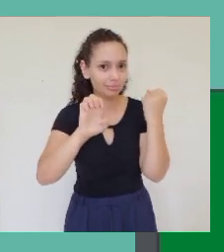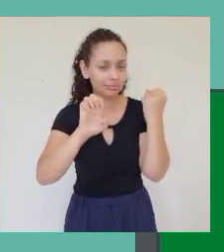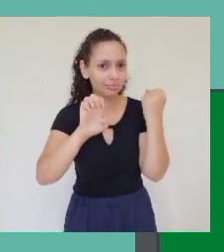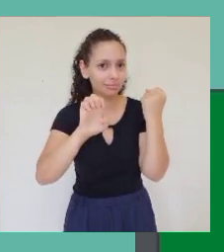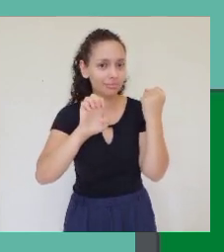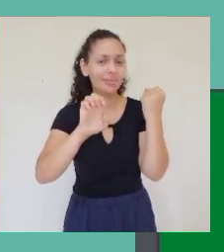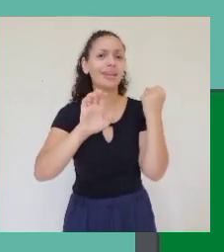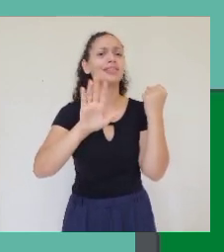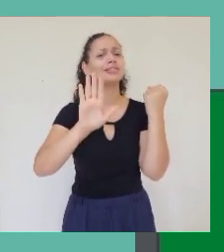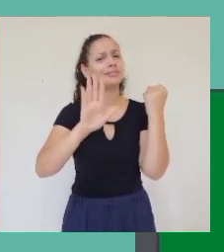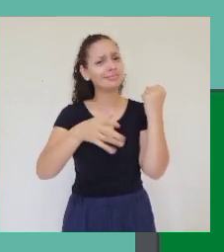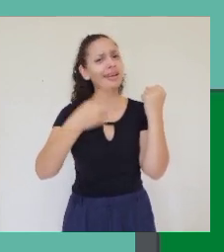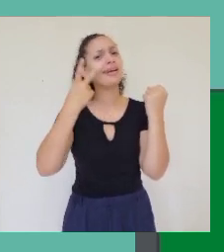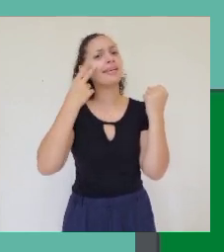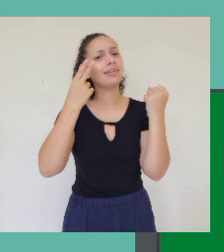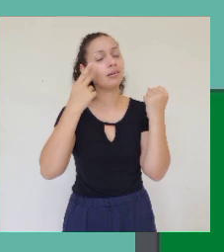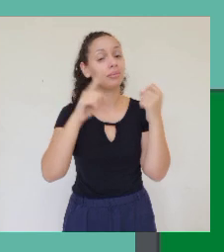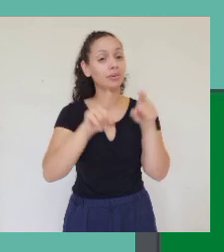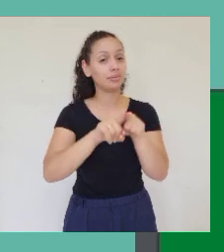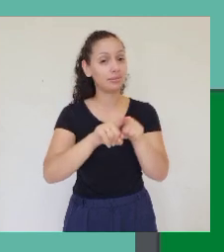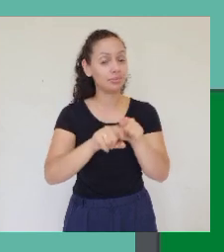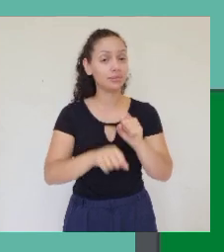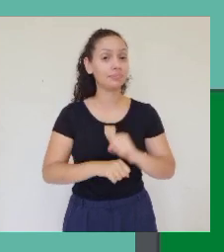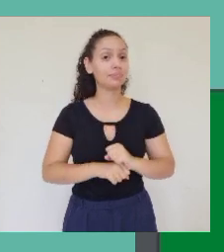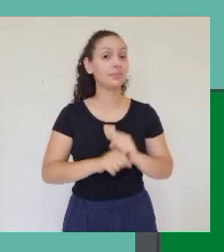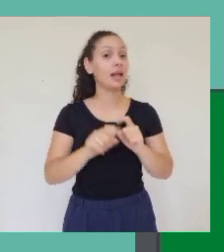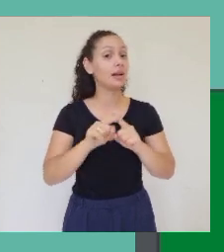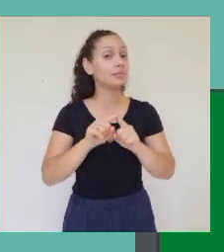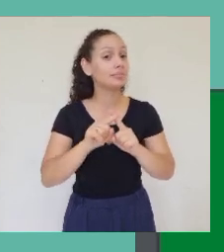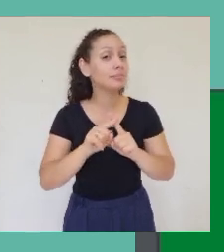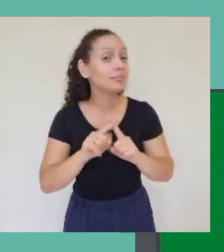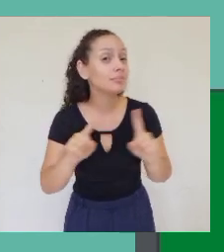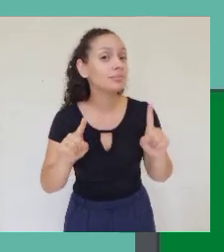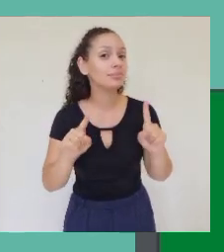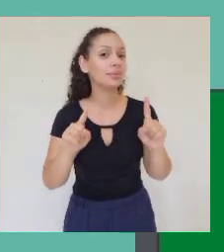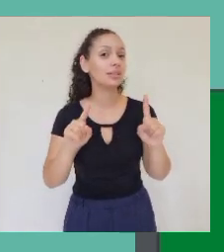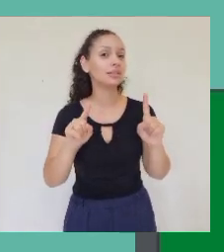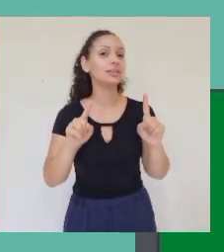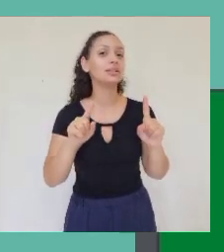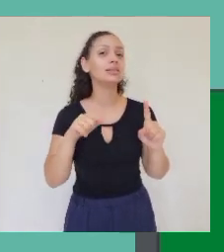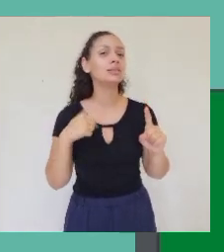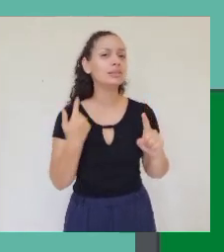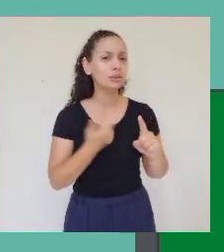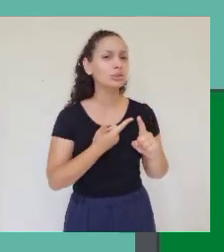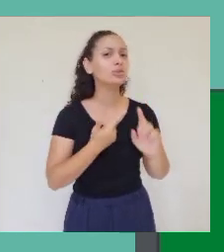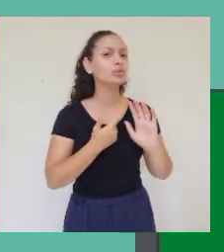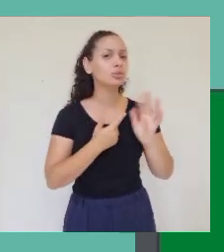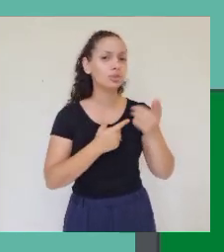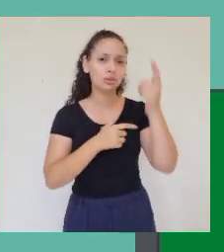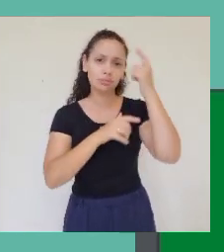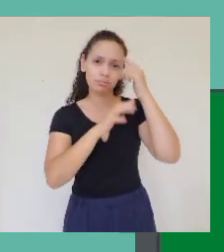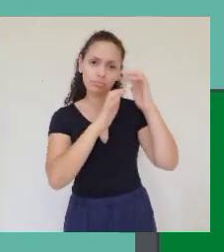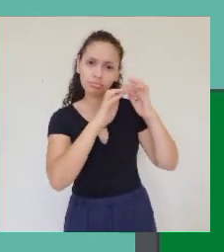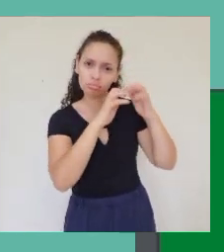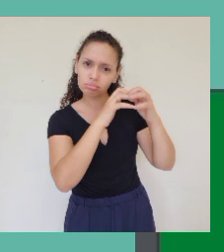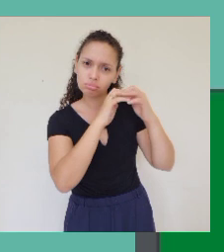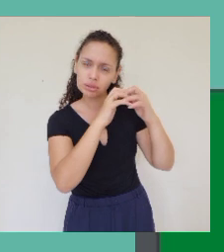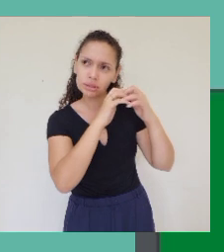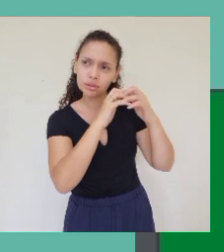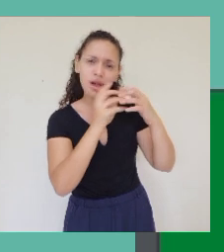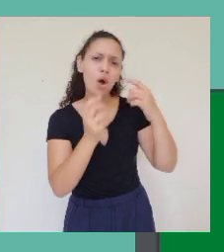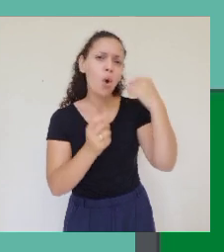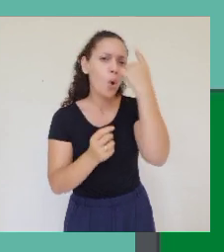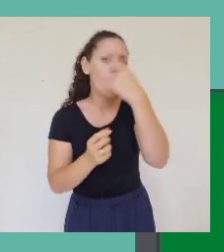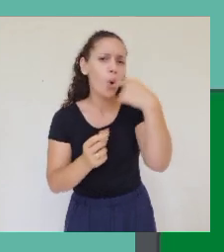é esperada por indivíduo. Porém, quando a gente fez aquela reflexão, né, que a gente colocou quanto tempo a gente passa